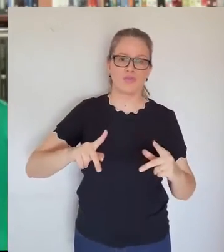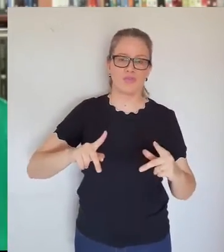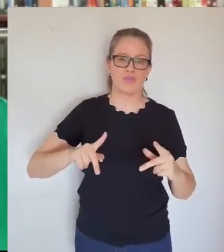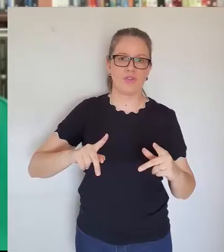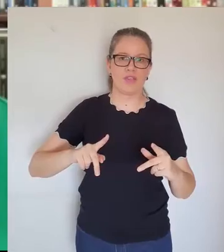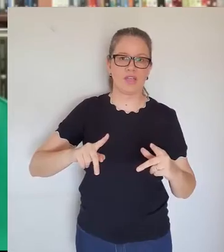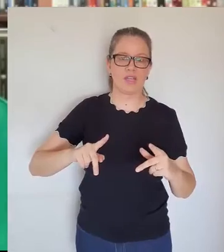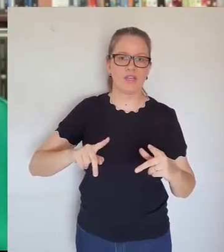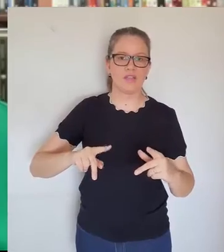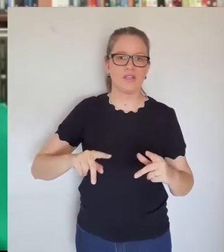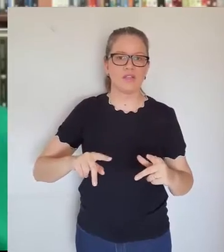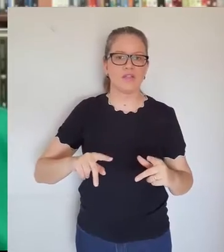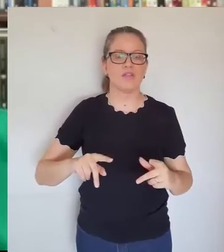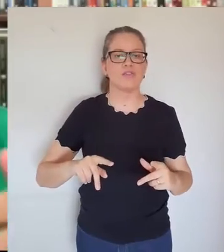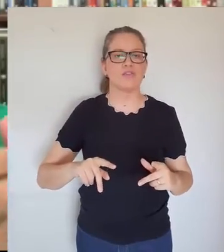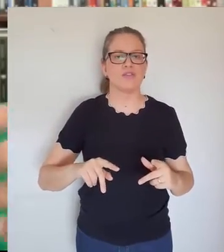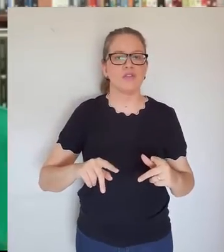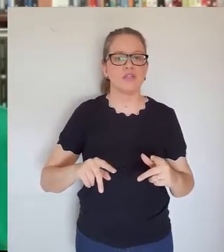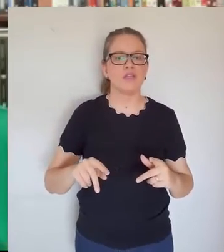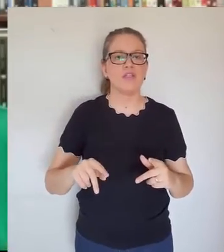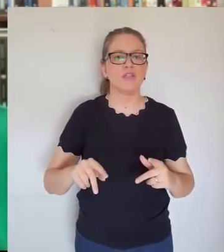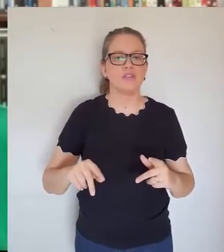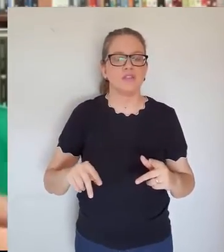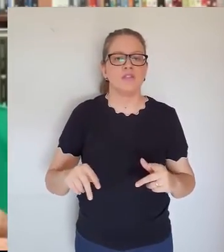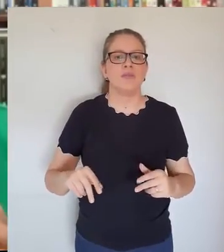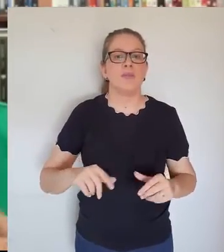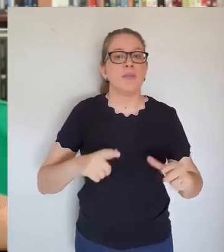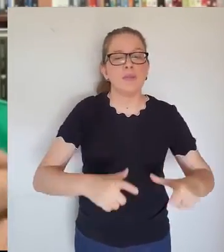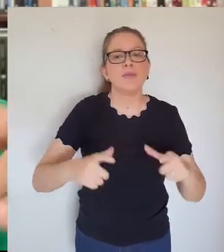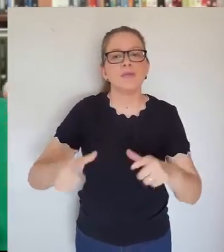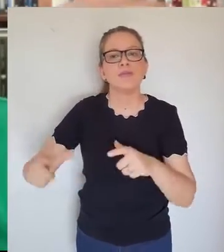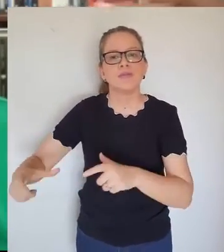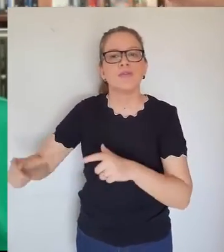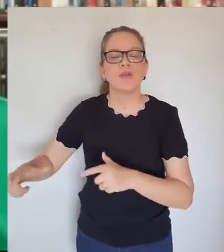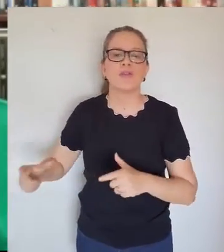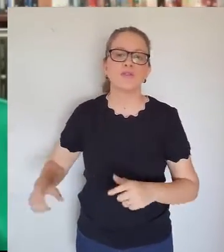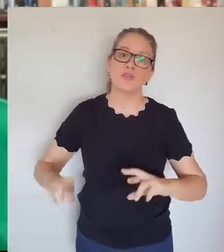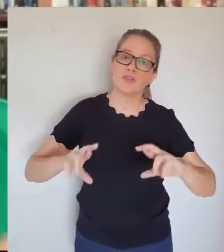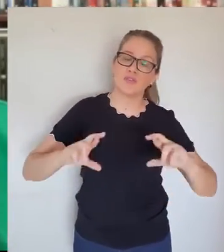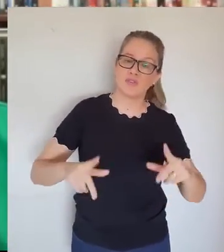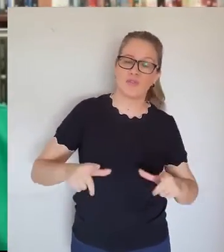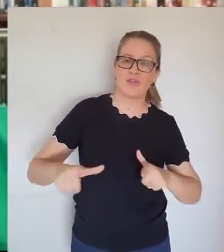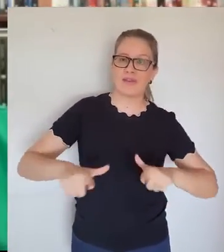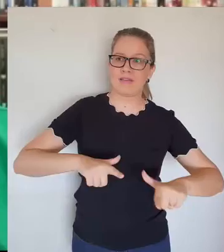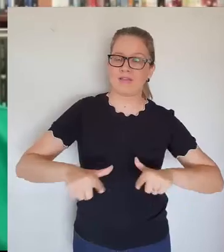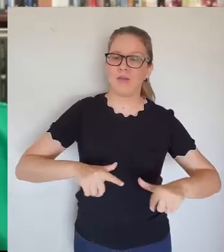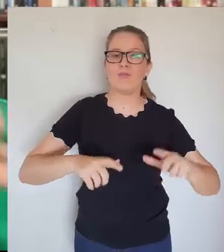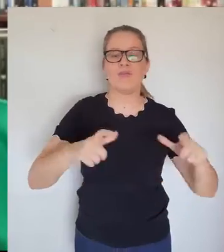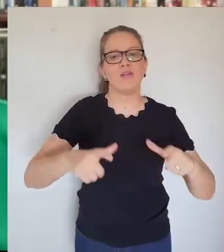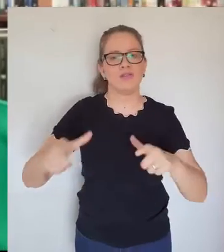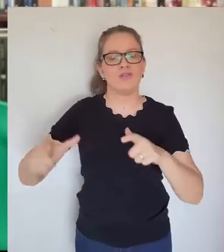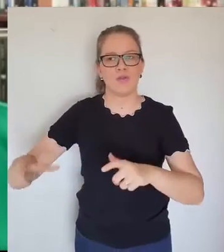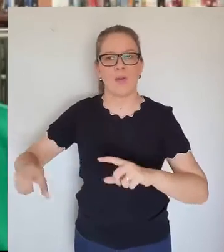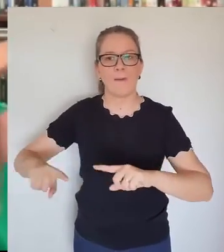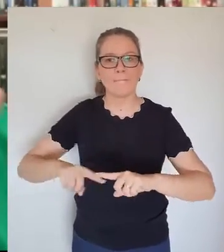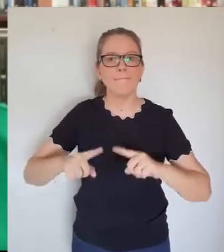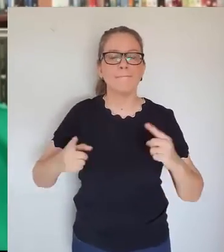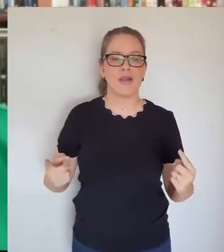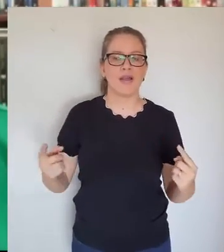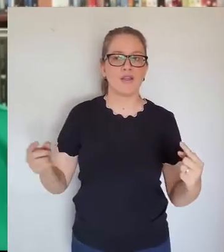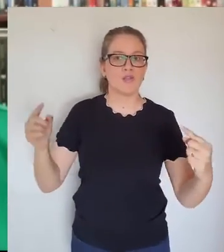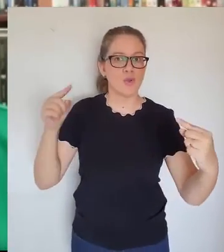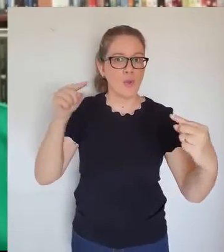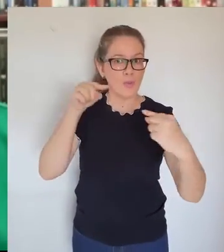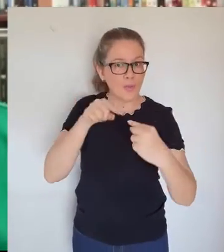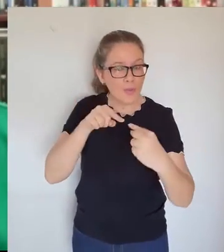maneira diferente e em circunstâncias diferentes, em serviços diferentes. Contudo, em todos